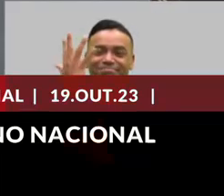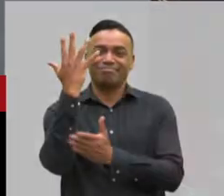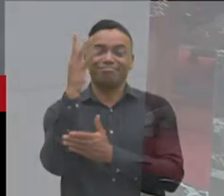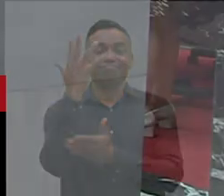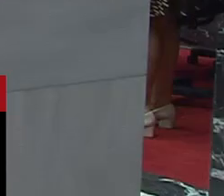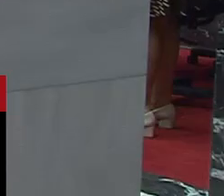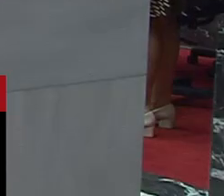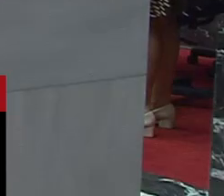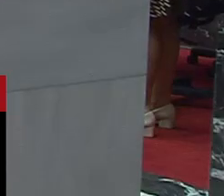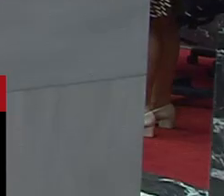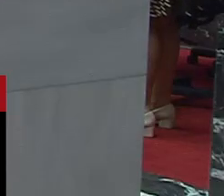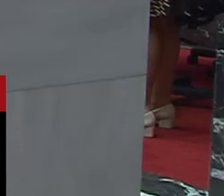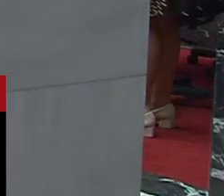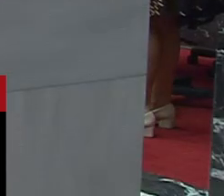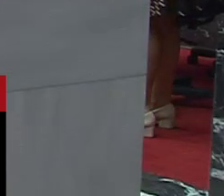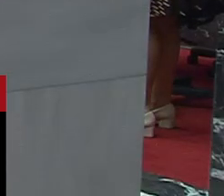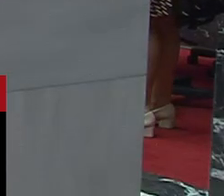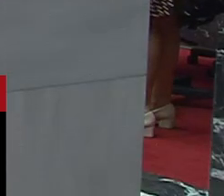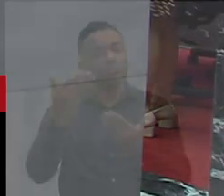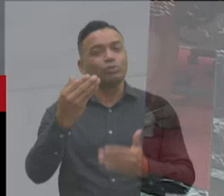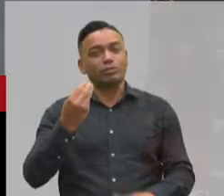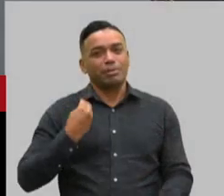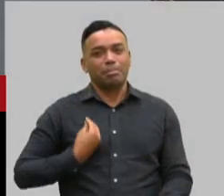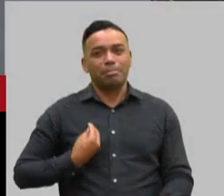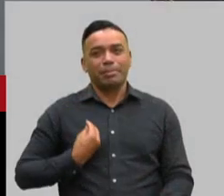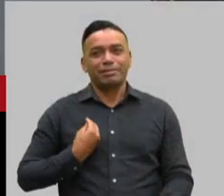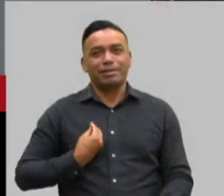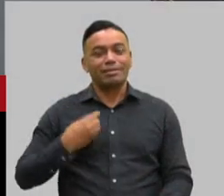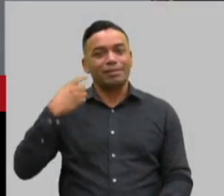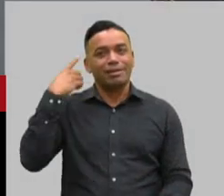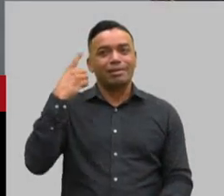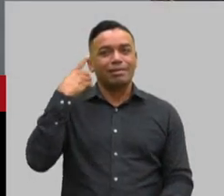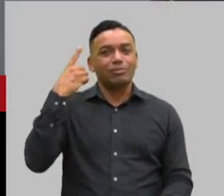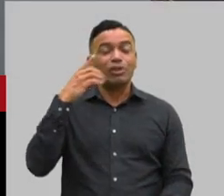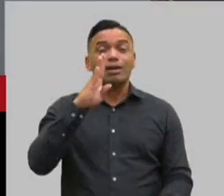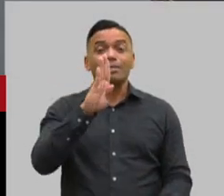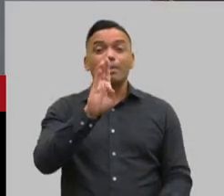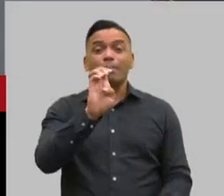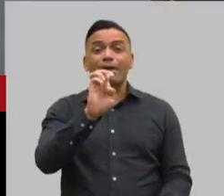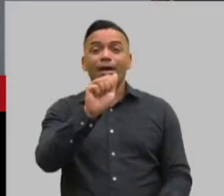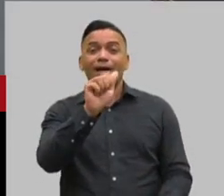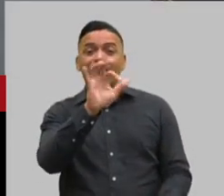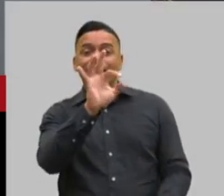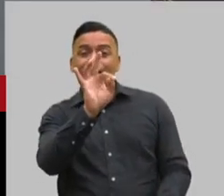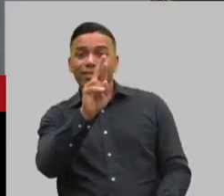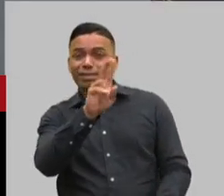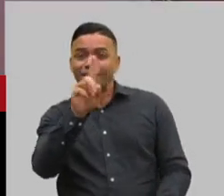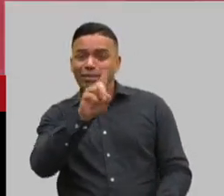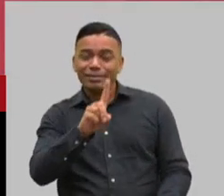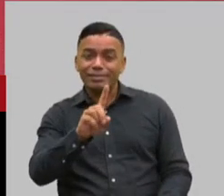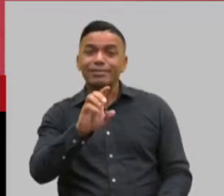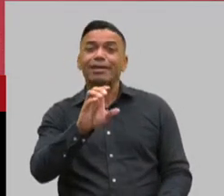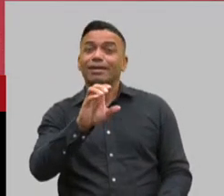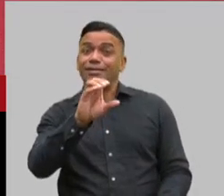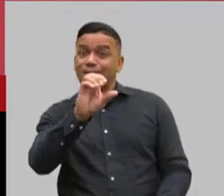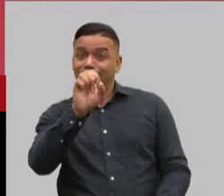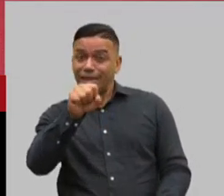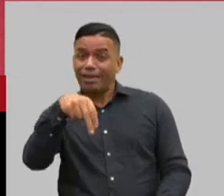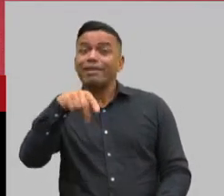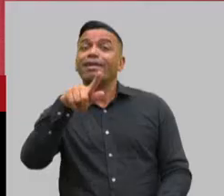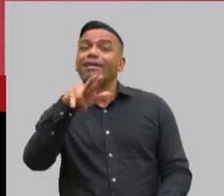Registramos e agradecemos as seguintes presenças. Deputada Beatriz Cerqueira, deputada